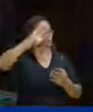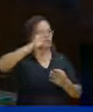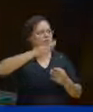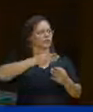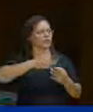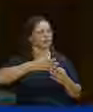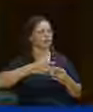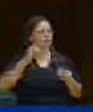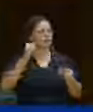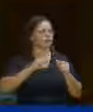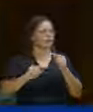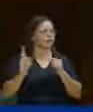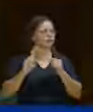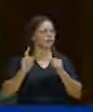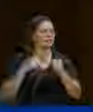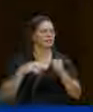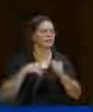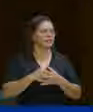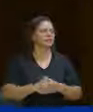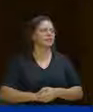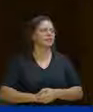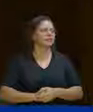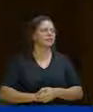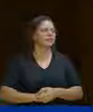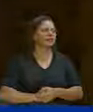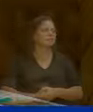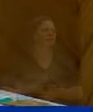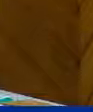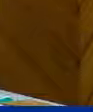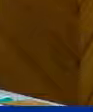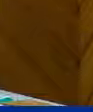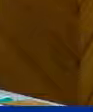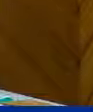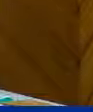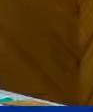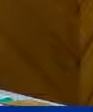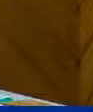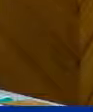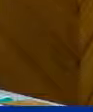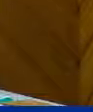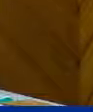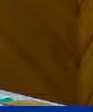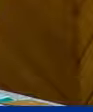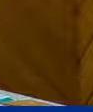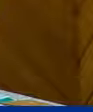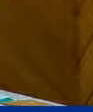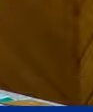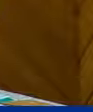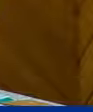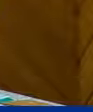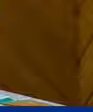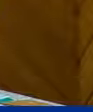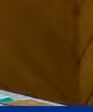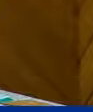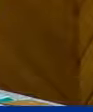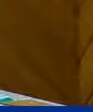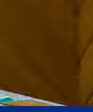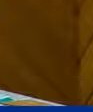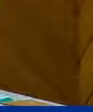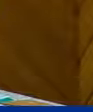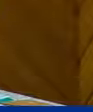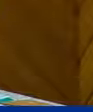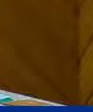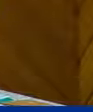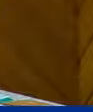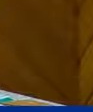indireta, indicar irregularidades de despesas eleitorais com pessoal amparado em limitação não prevista em lei. A análise